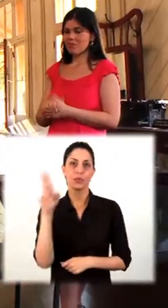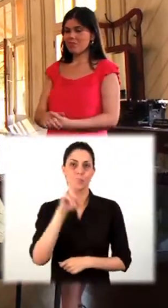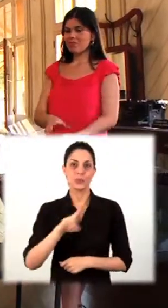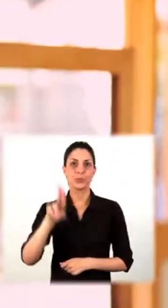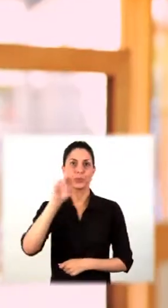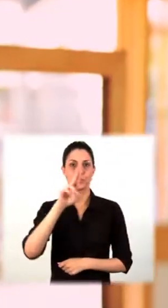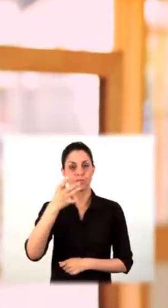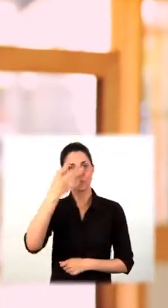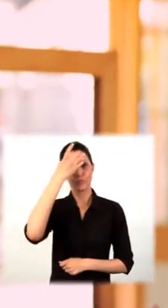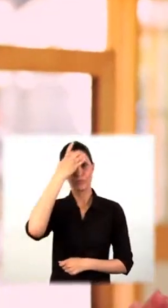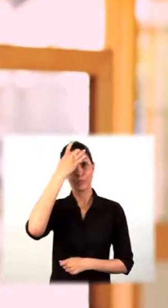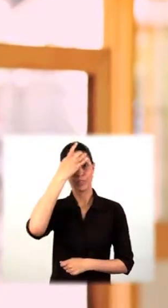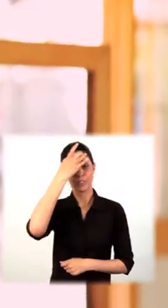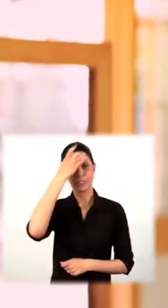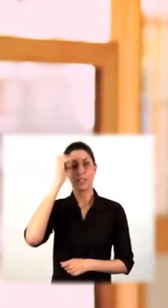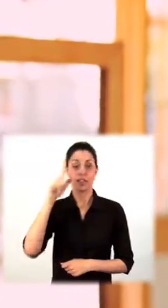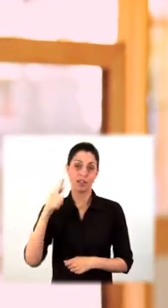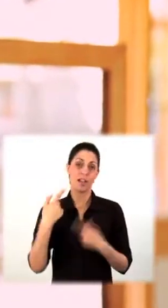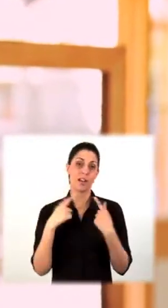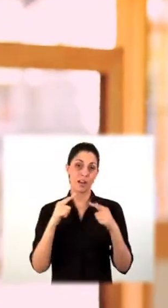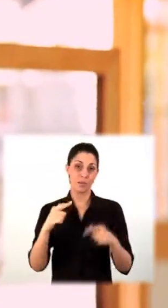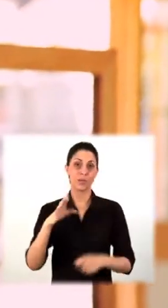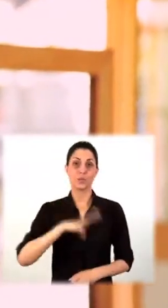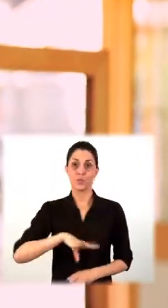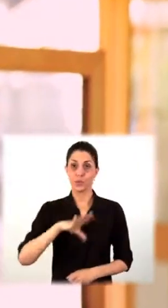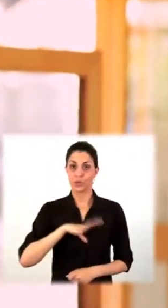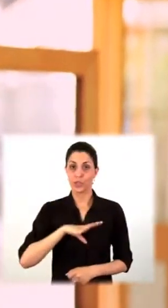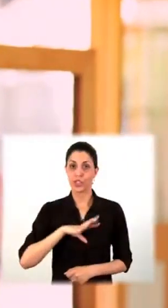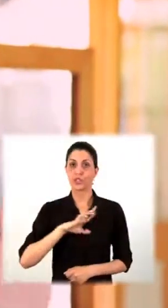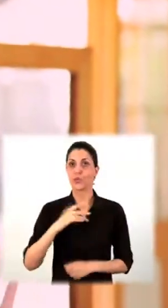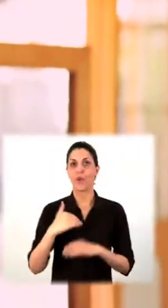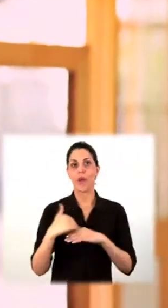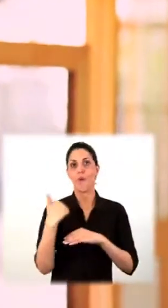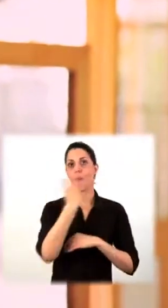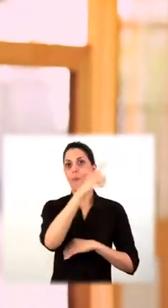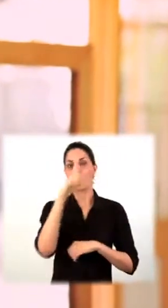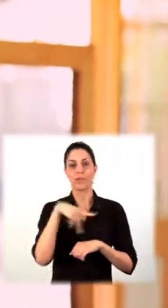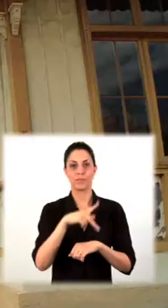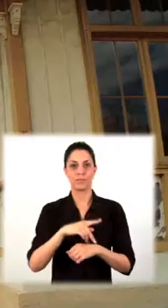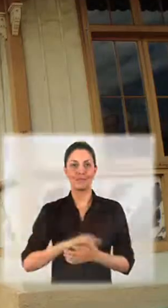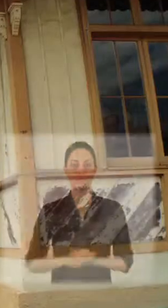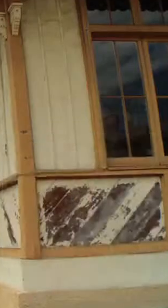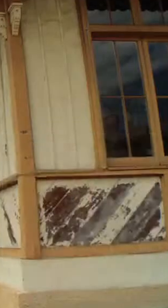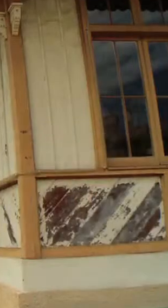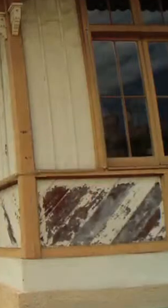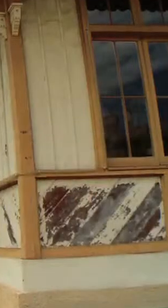língua, ter ciência de que esse tempo existe, que isso é língua portuguesa e que ninguém está falando outra língua, né?